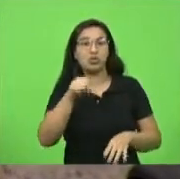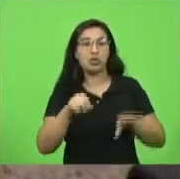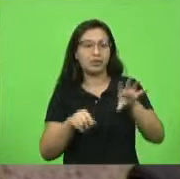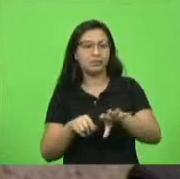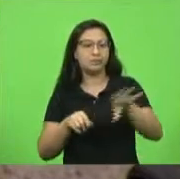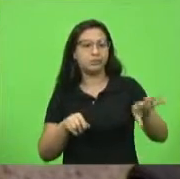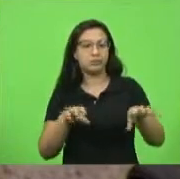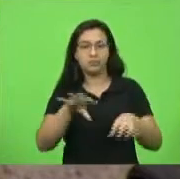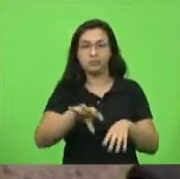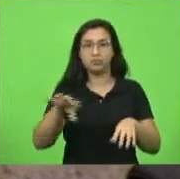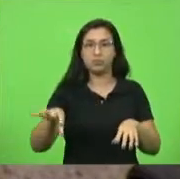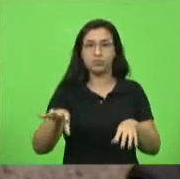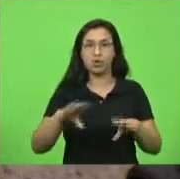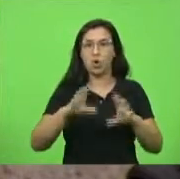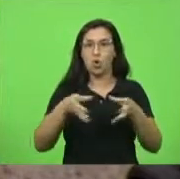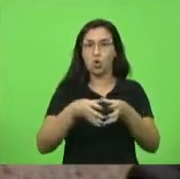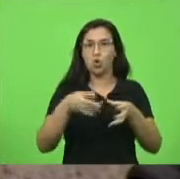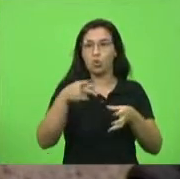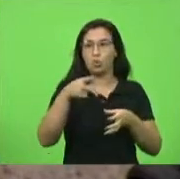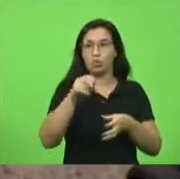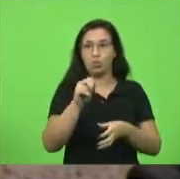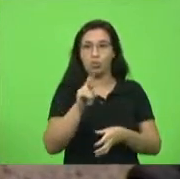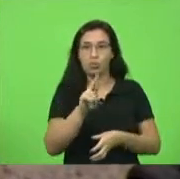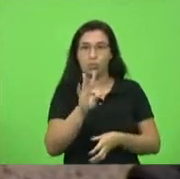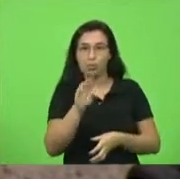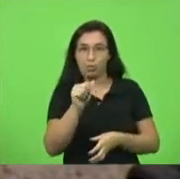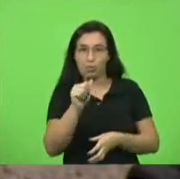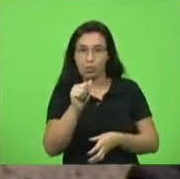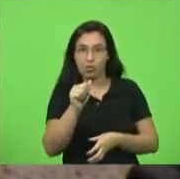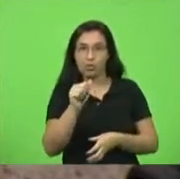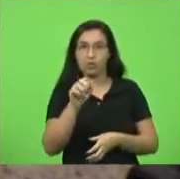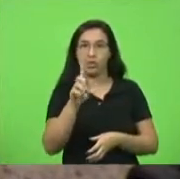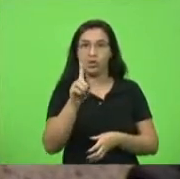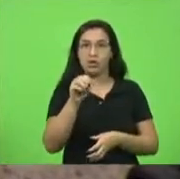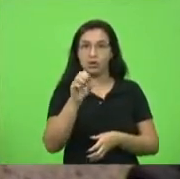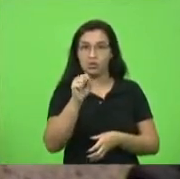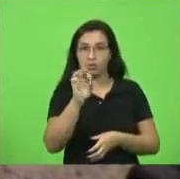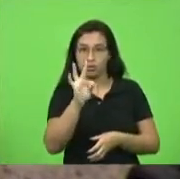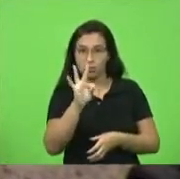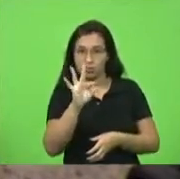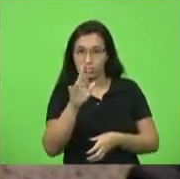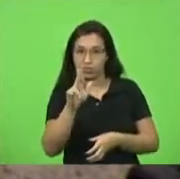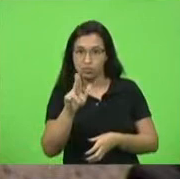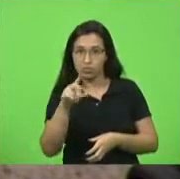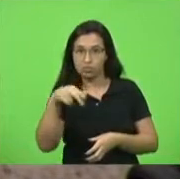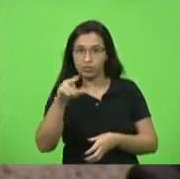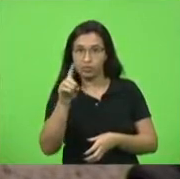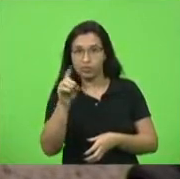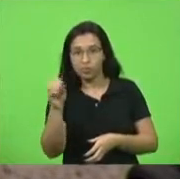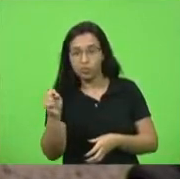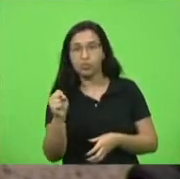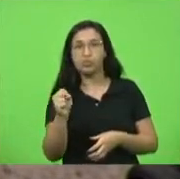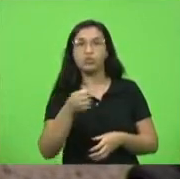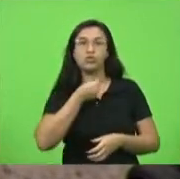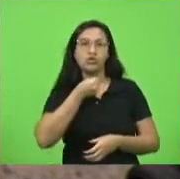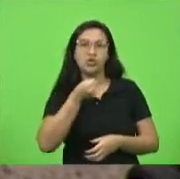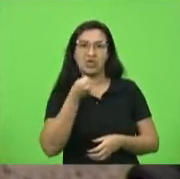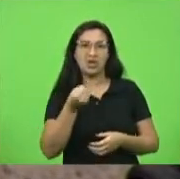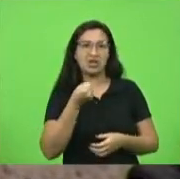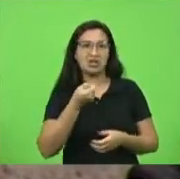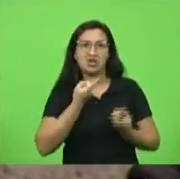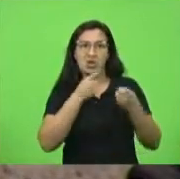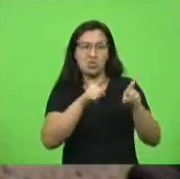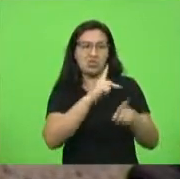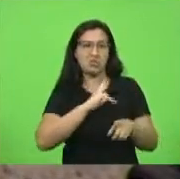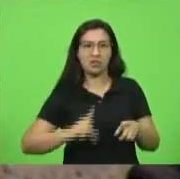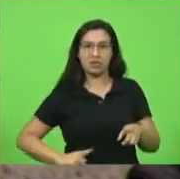para o Portas dos Fundos, pode ser para o jornalista que xinga o presidente, pode ser para o deputado Daniel Silveira ou